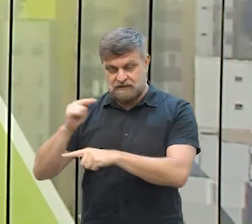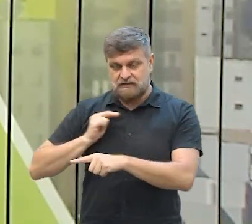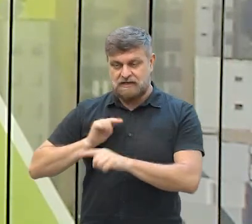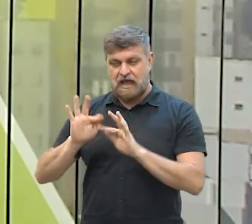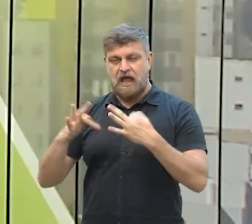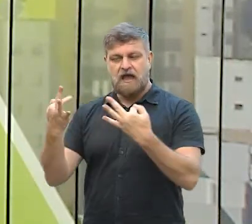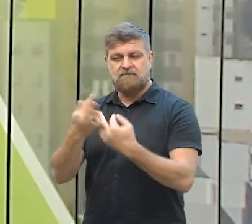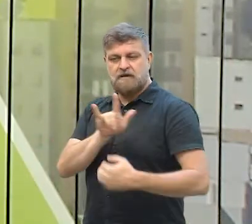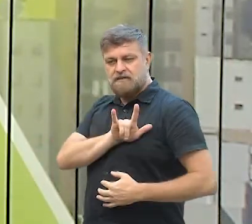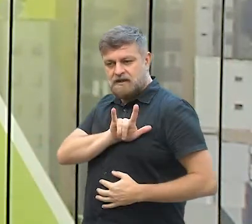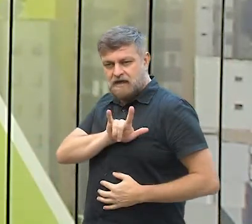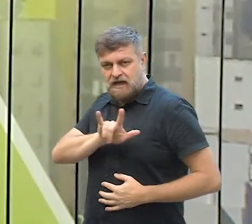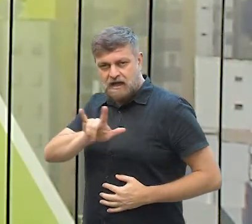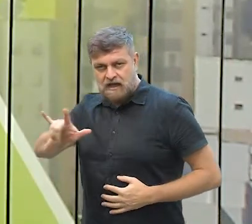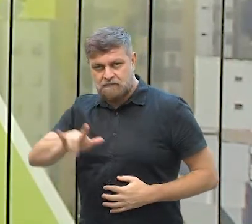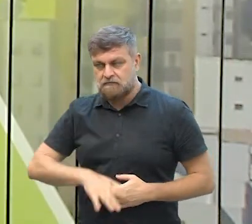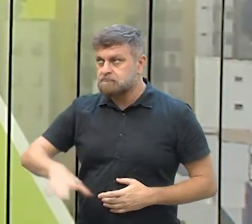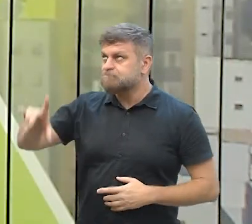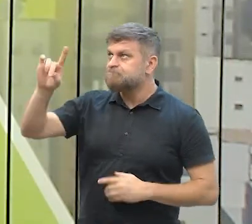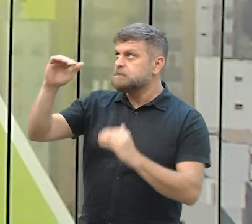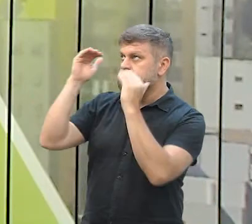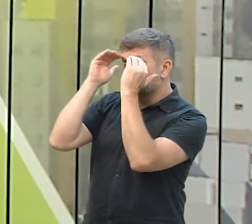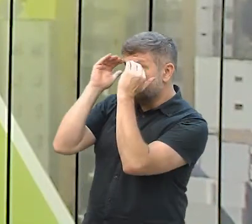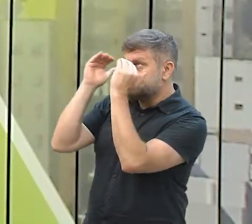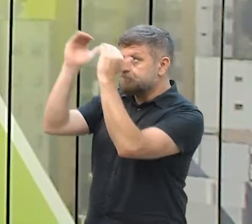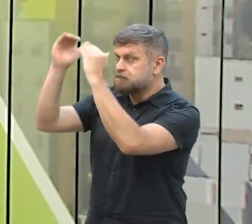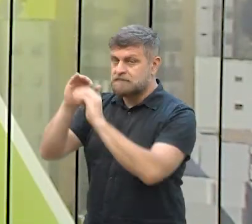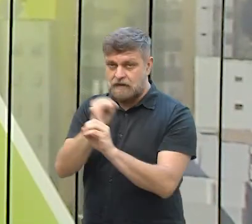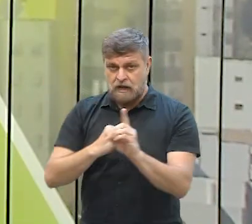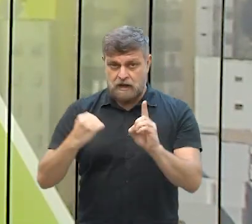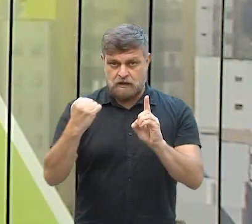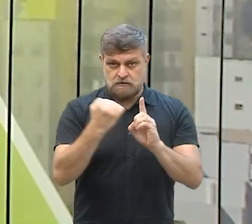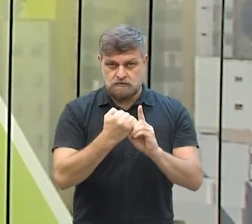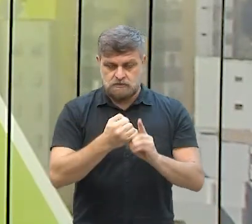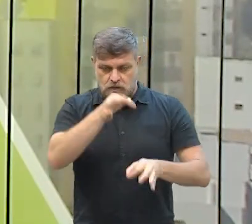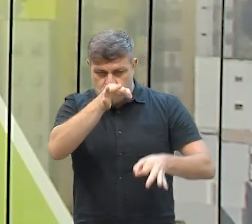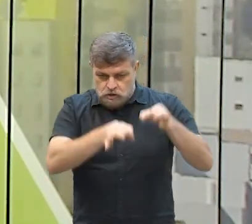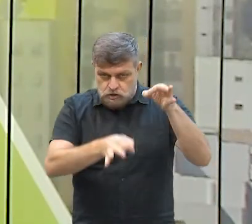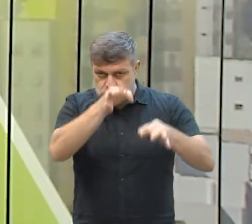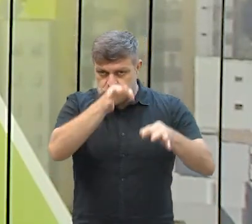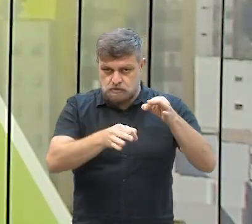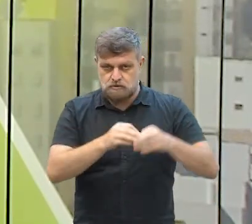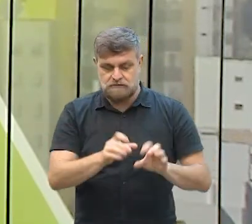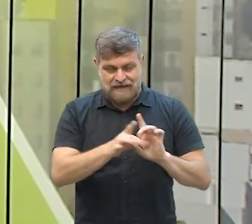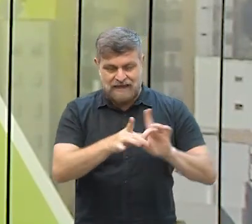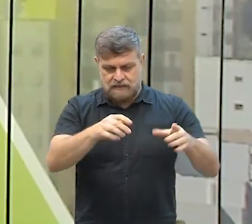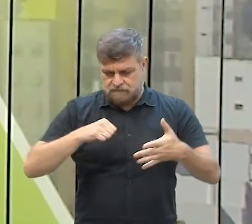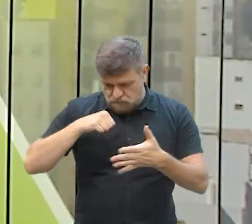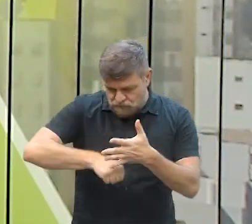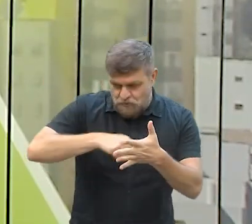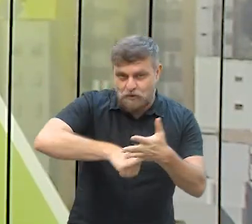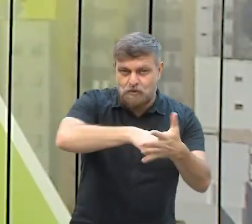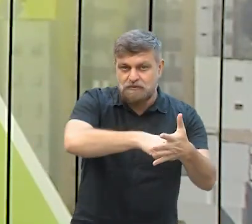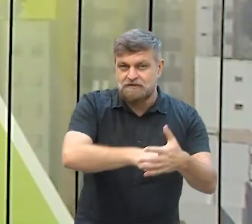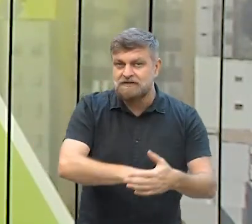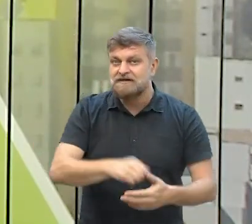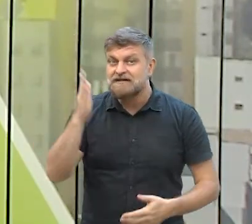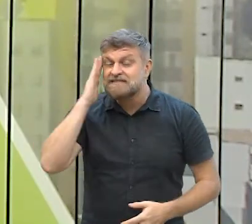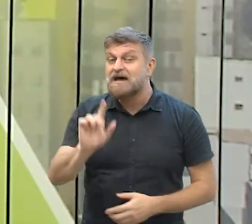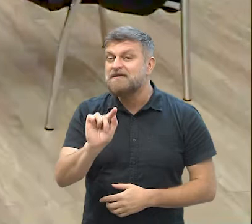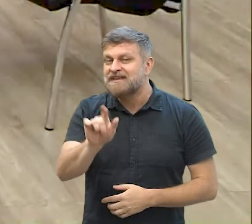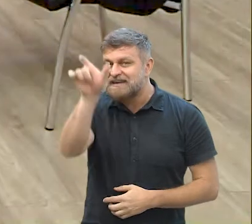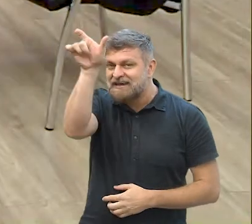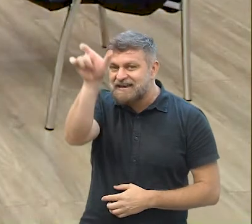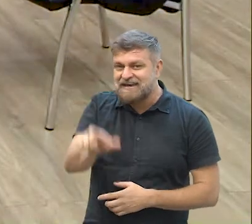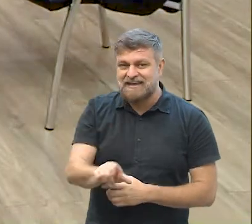minha família, sou temente a Deus e luto por uma sociedade mais justa e livre. Já sabe quem é?